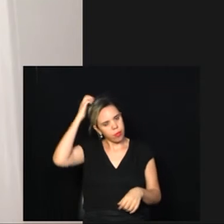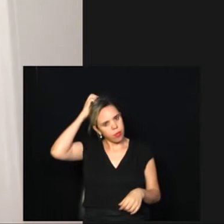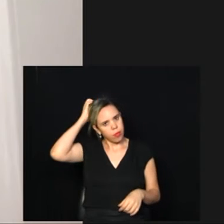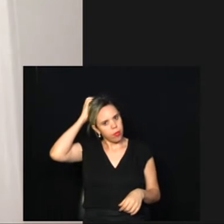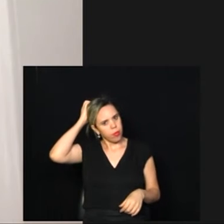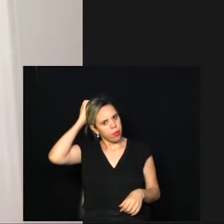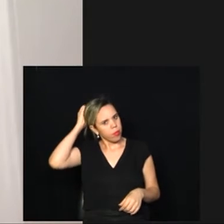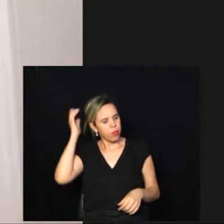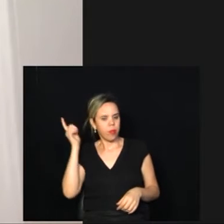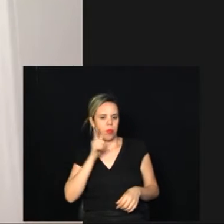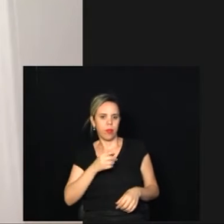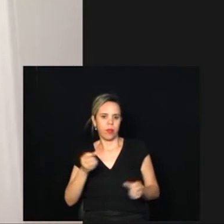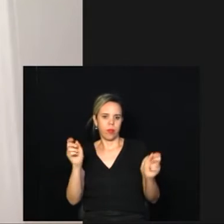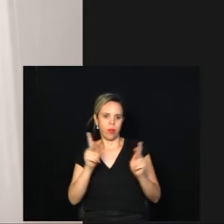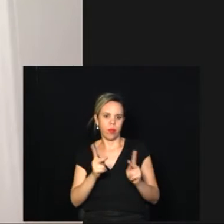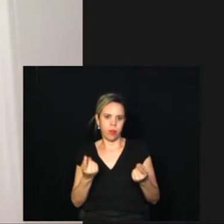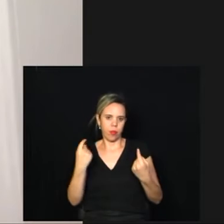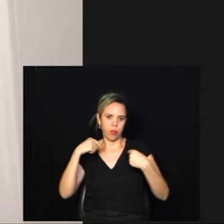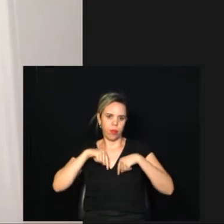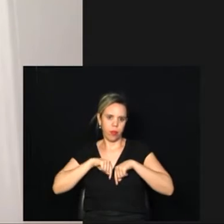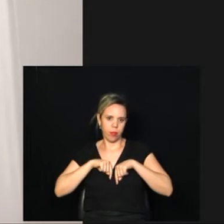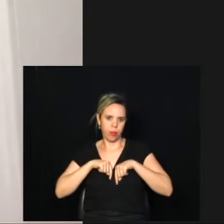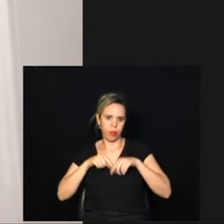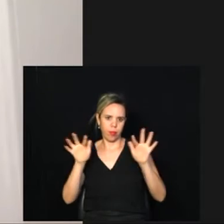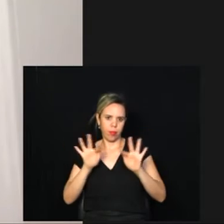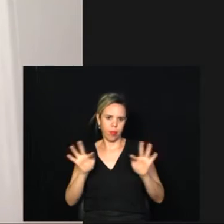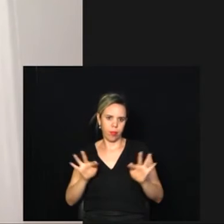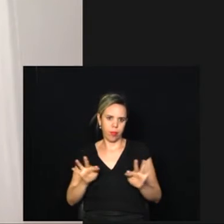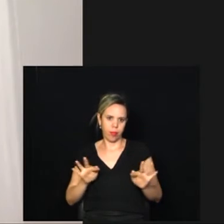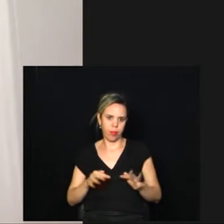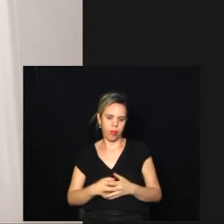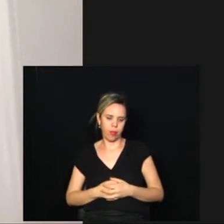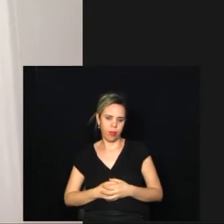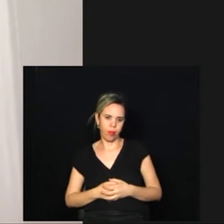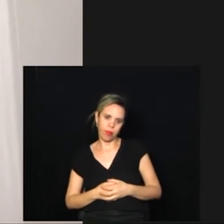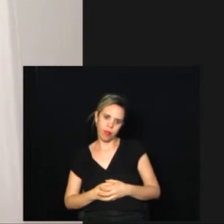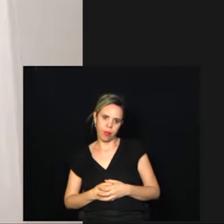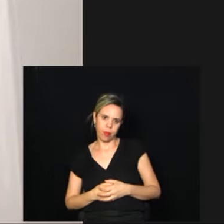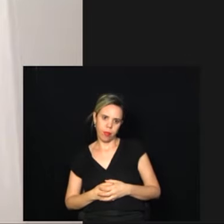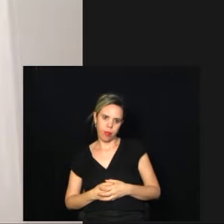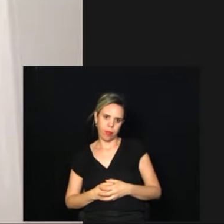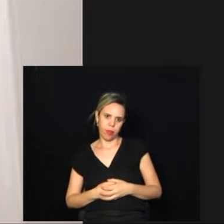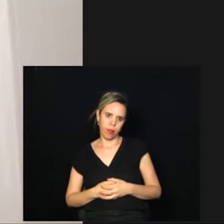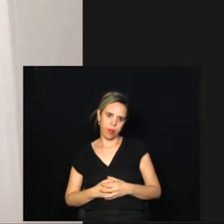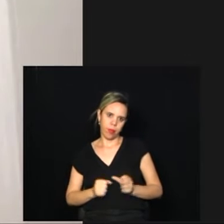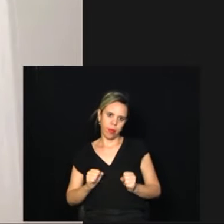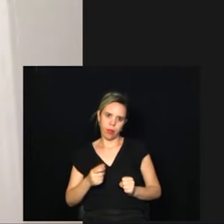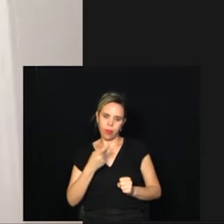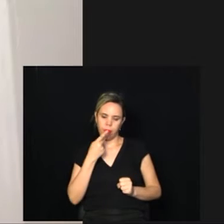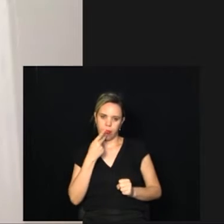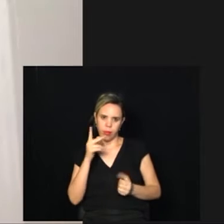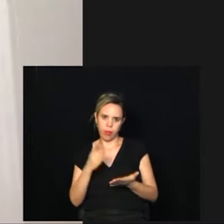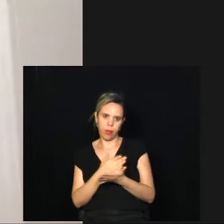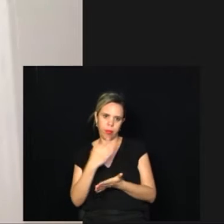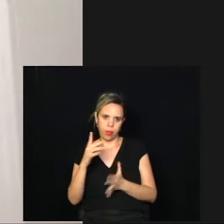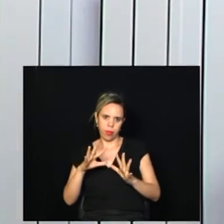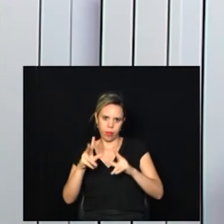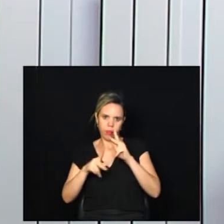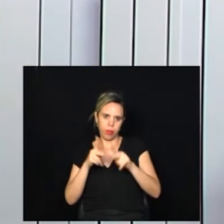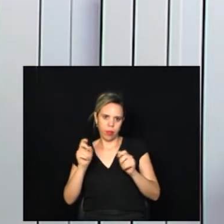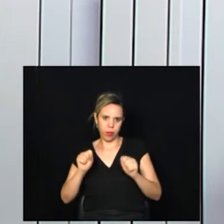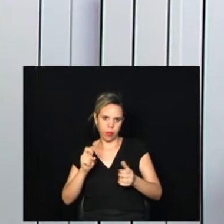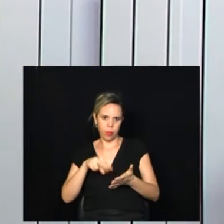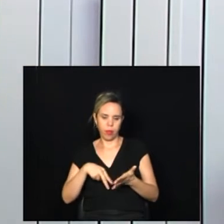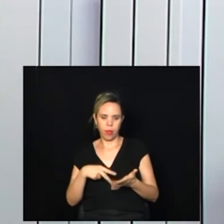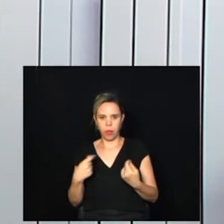a gente consegue estar vivendo em paz interior e sendo mais feliz na prática. Lígia, a gente pode dizer que esse é um livro para todos, né?